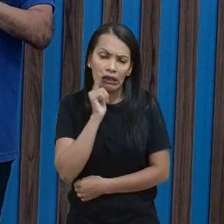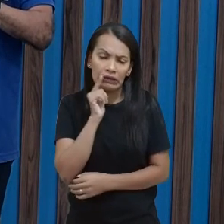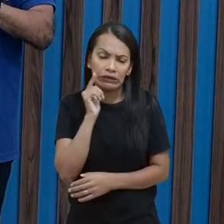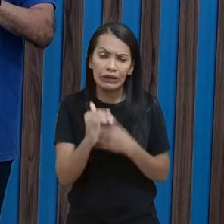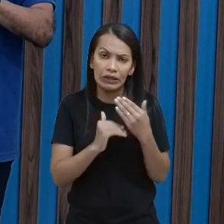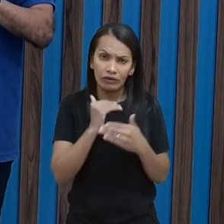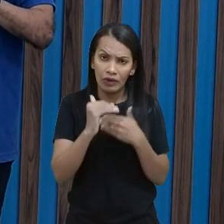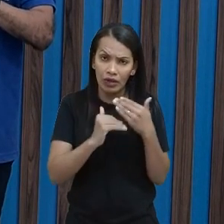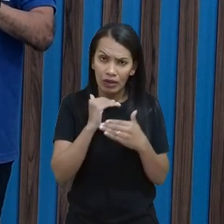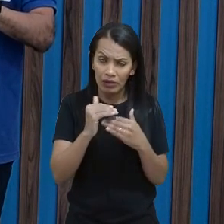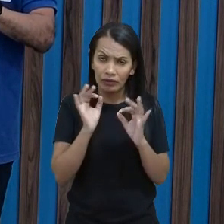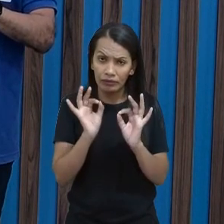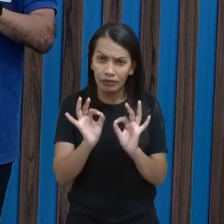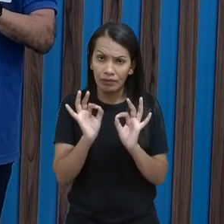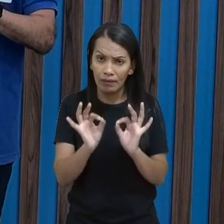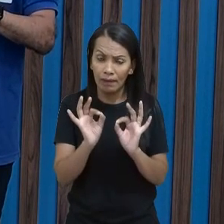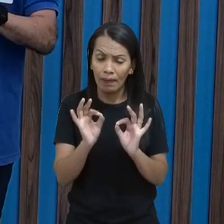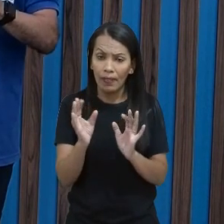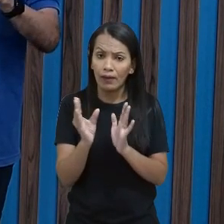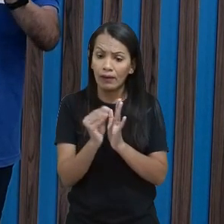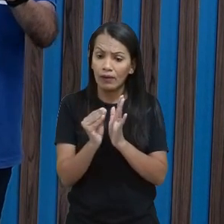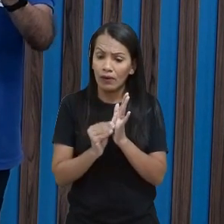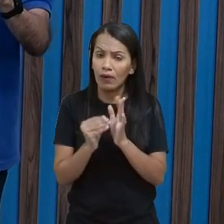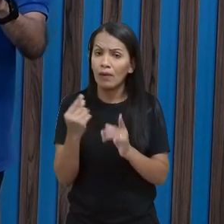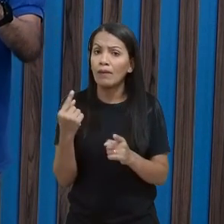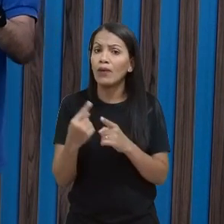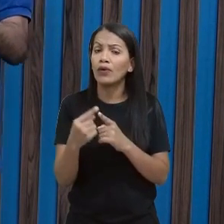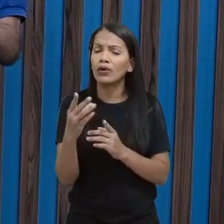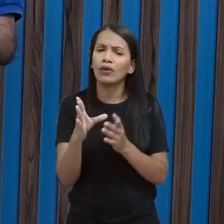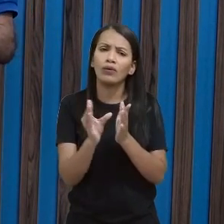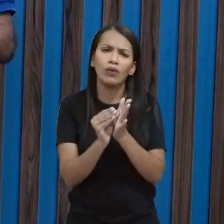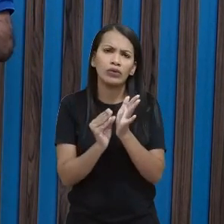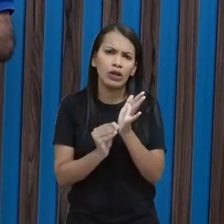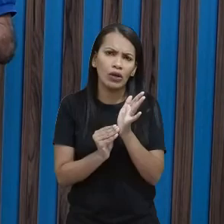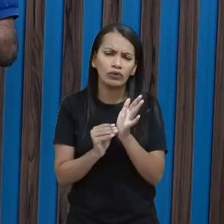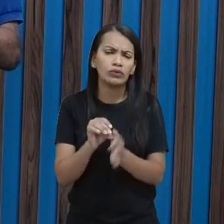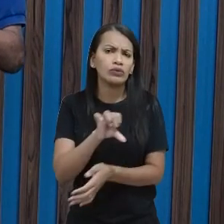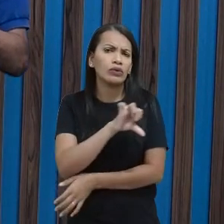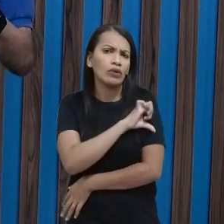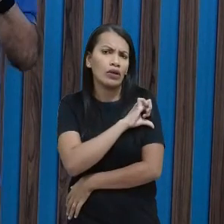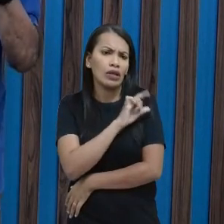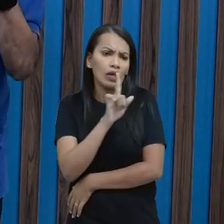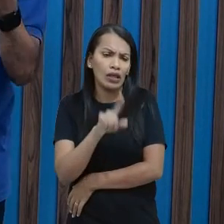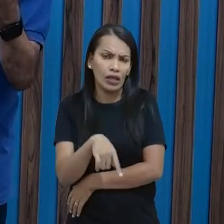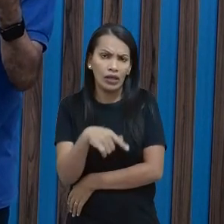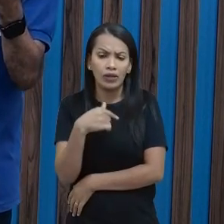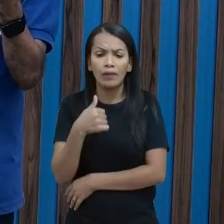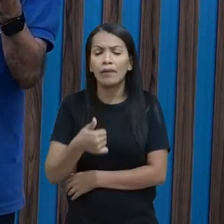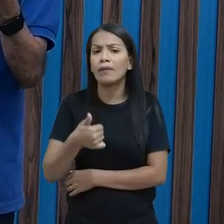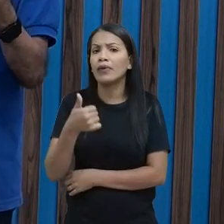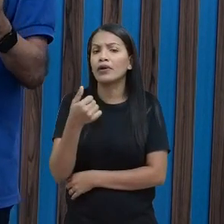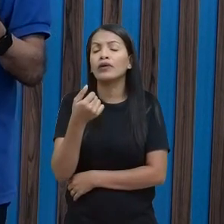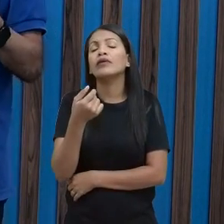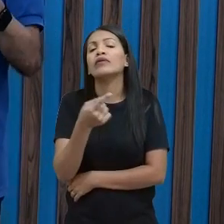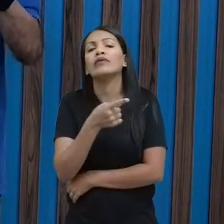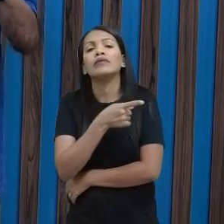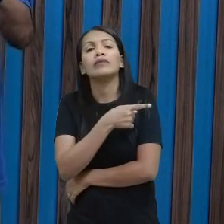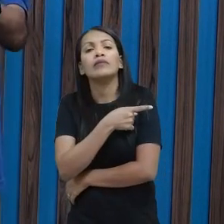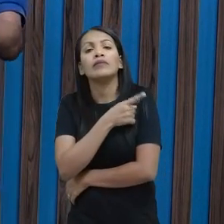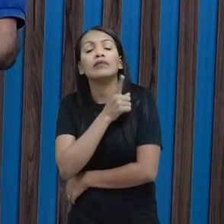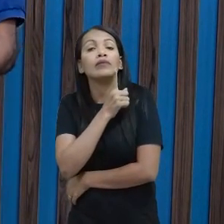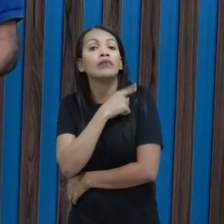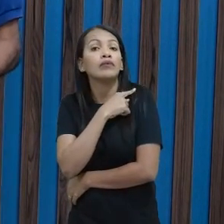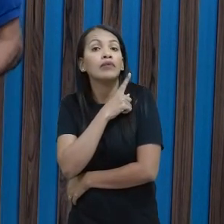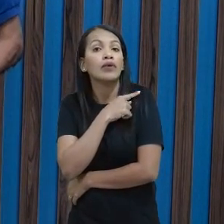desenvolver aí com eficiência esse conteúdo. Porque esse conteúdo, nono ano, também ele é presente no primeiro ano do ensino médio, que será o seu